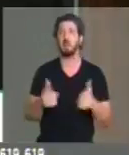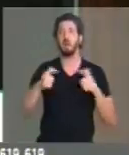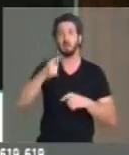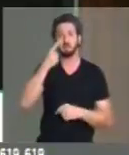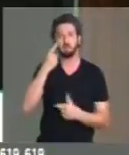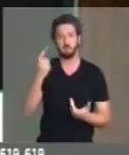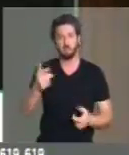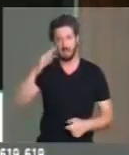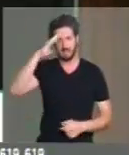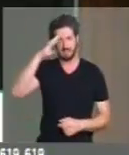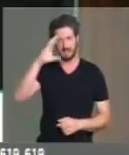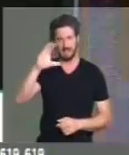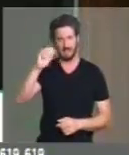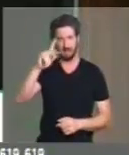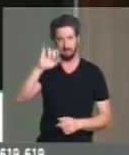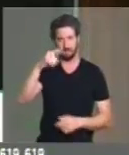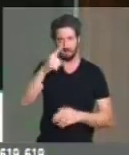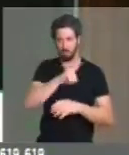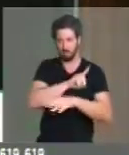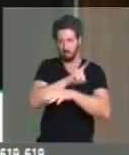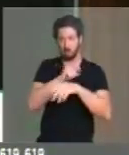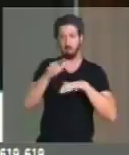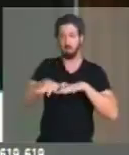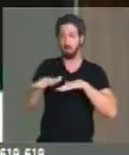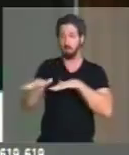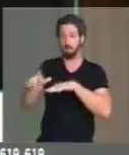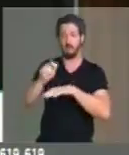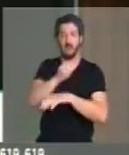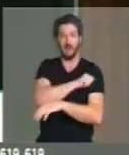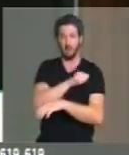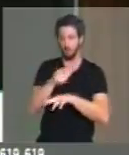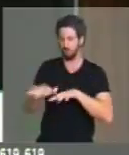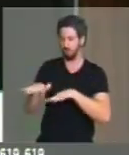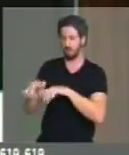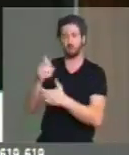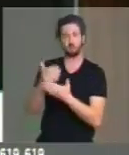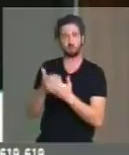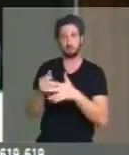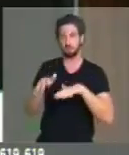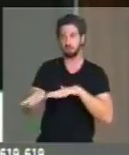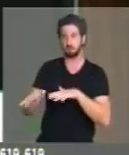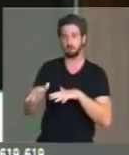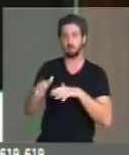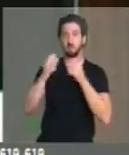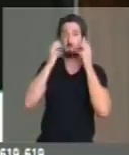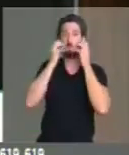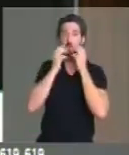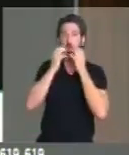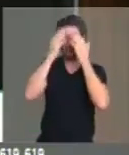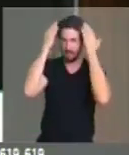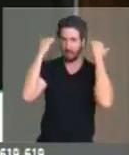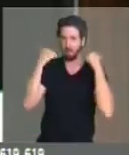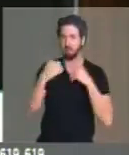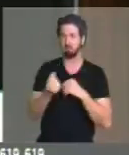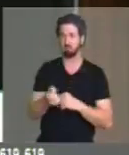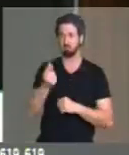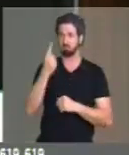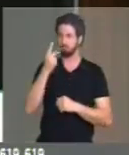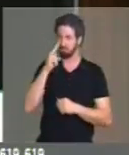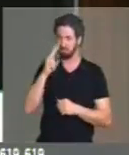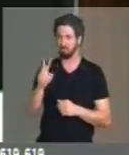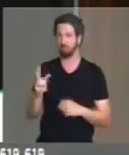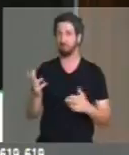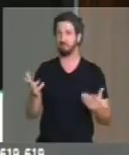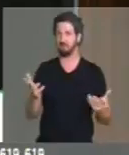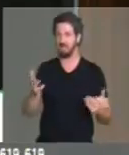um capitão do exército se infiltrar? Aliás, capitão do exército cabeludo e barbudo, coisa que está difícil da